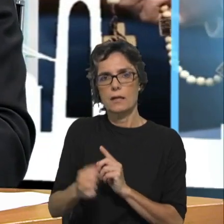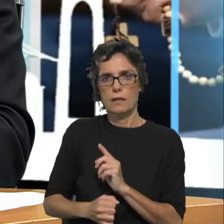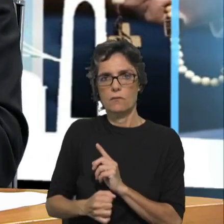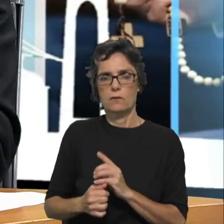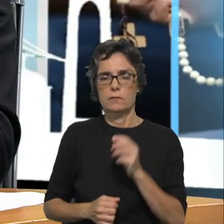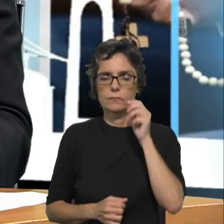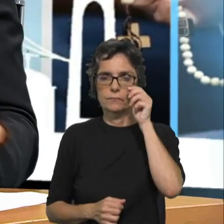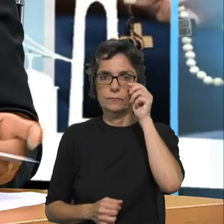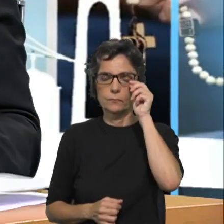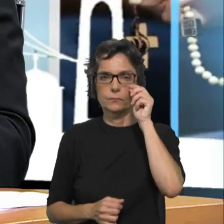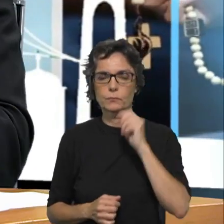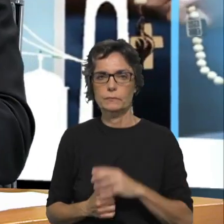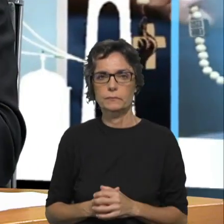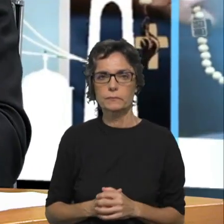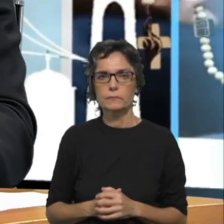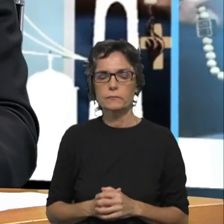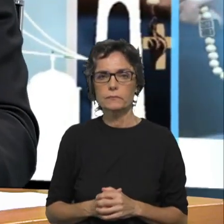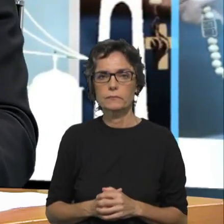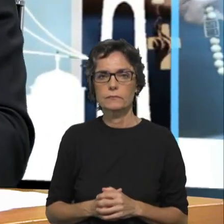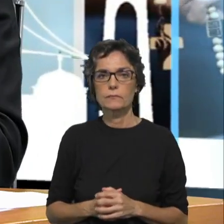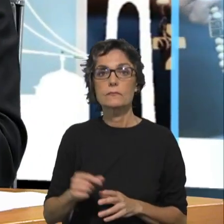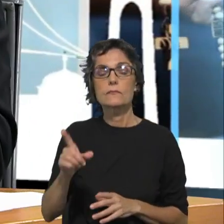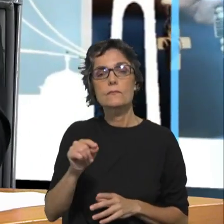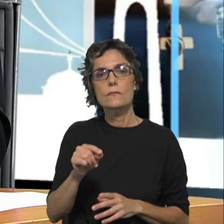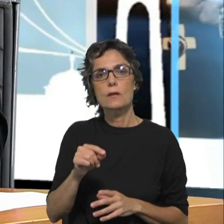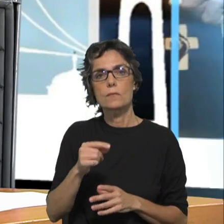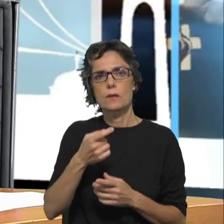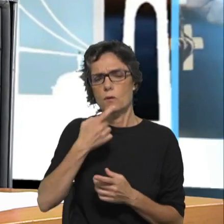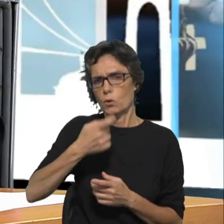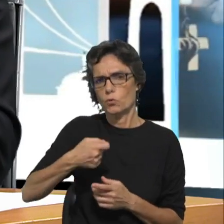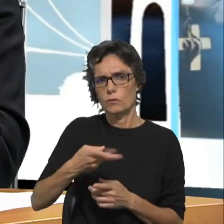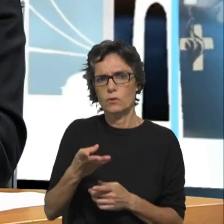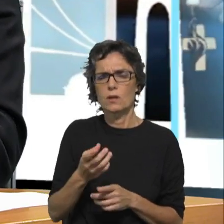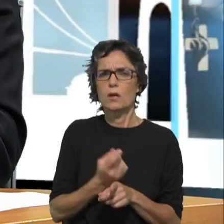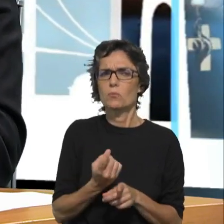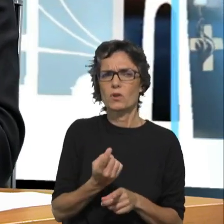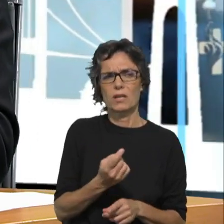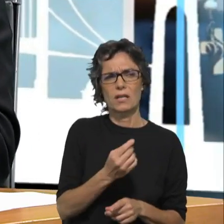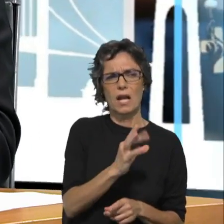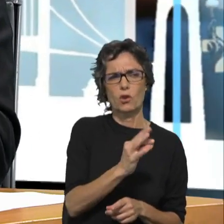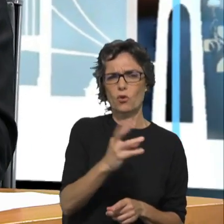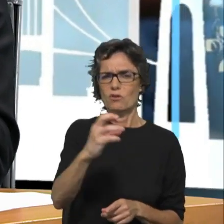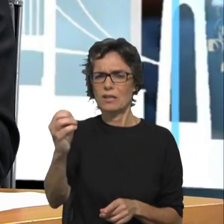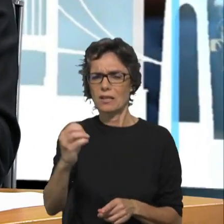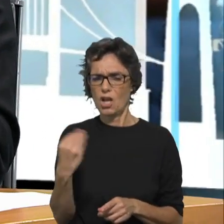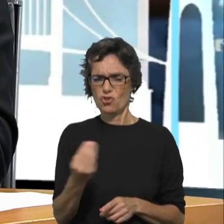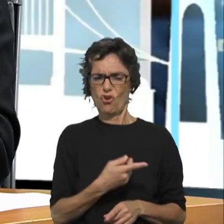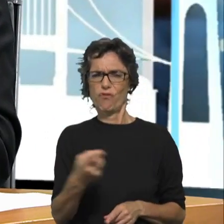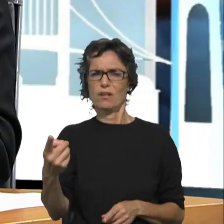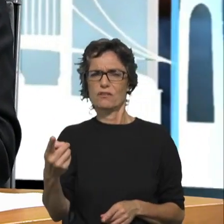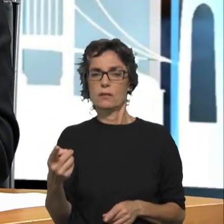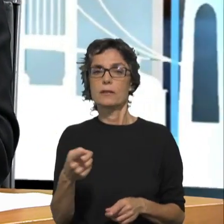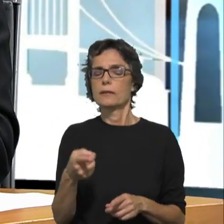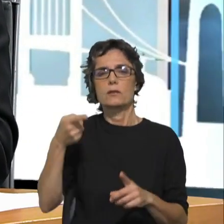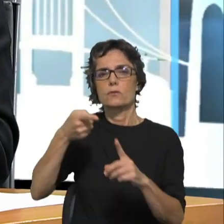católica. Aqui também se explicava, nos perguntam, mas porquê os 14 e os 30 chamar-lhes jovens? Bem, aqui o indicador é o público-alvo